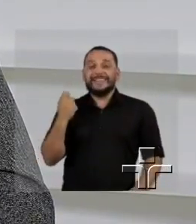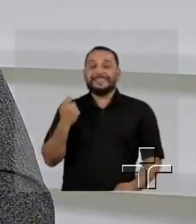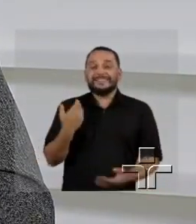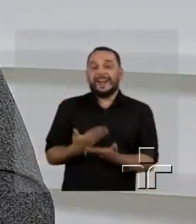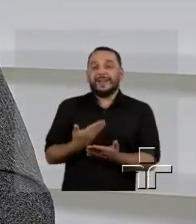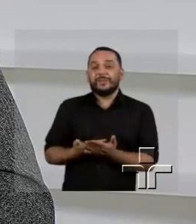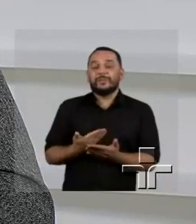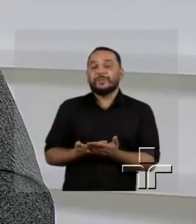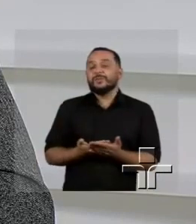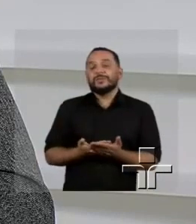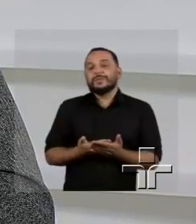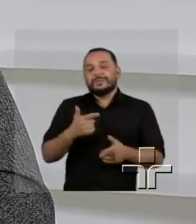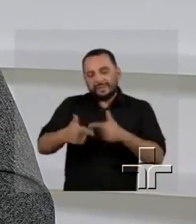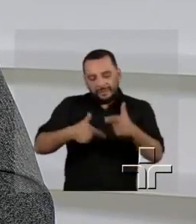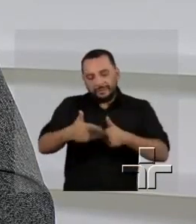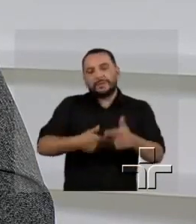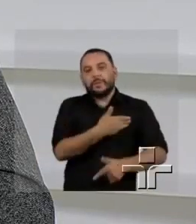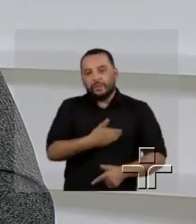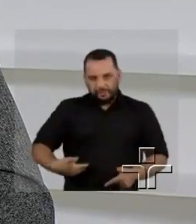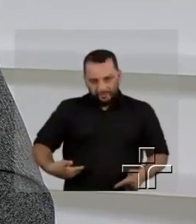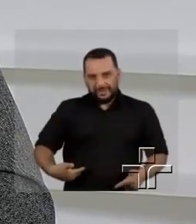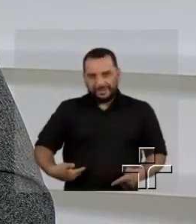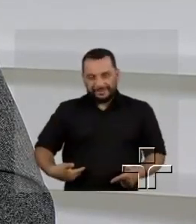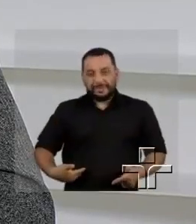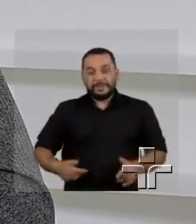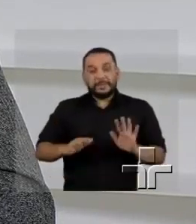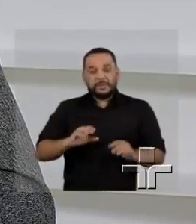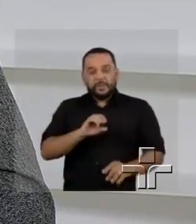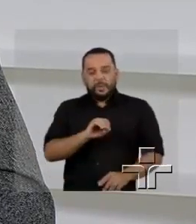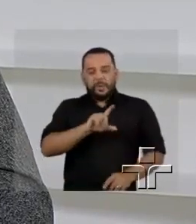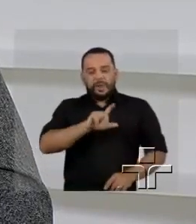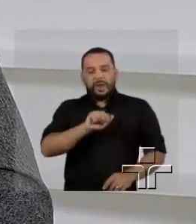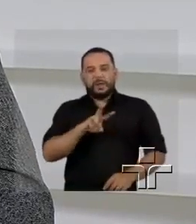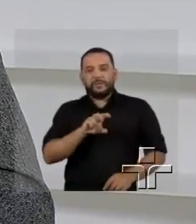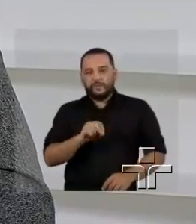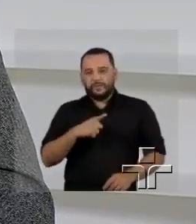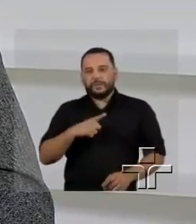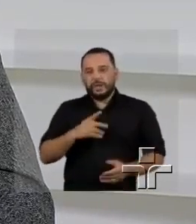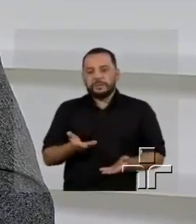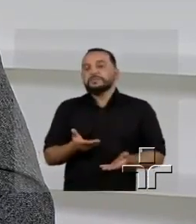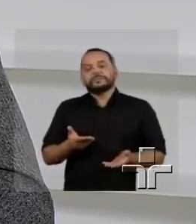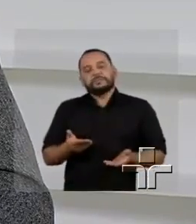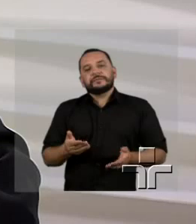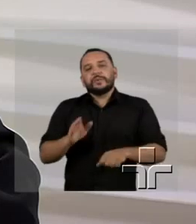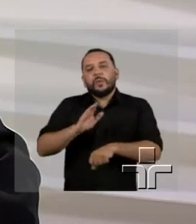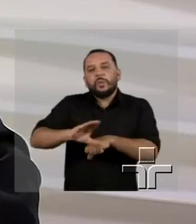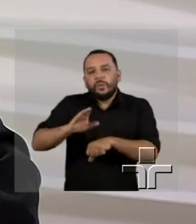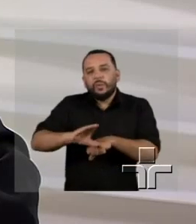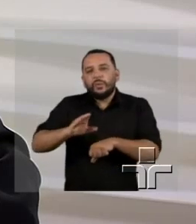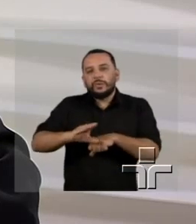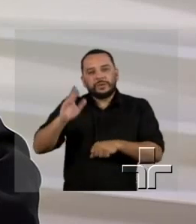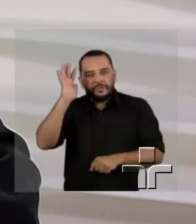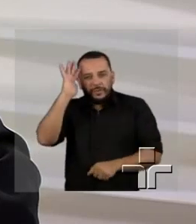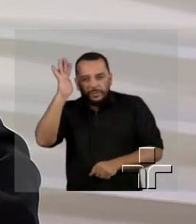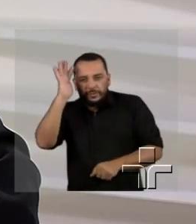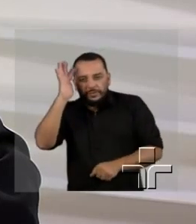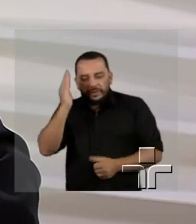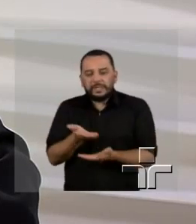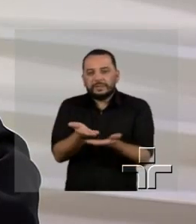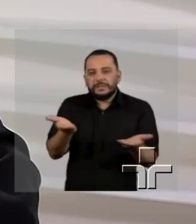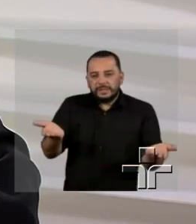vê o mundo, o relacionamento com outras pessoas, né? Onde hoje que a gente tem uma variedade muito grande